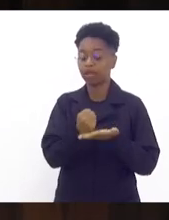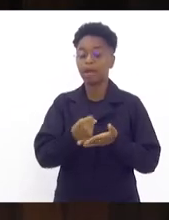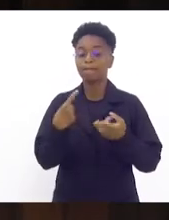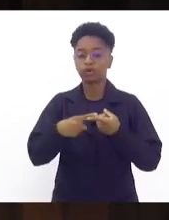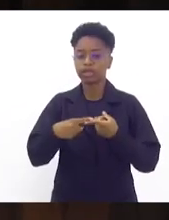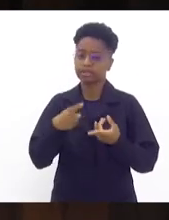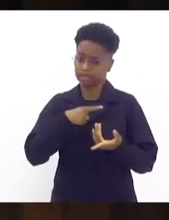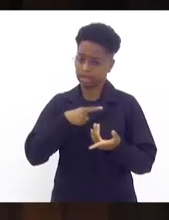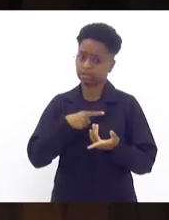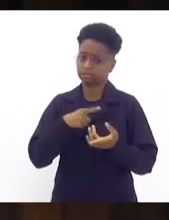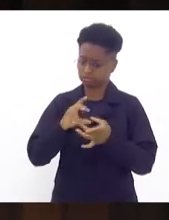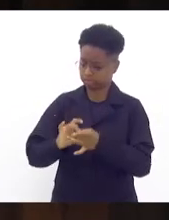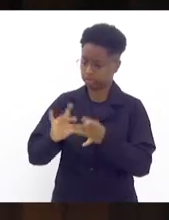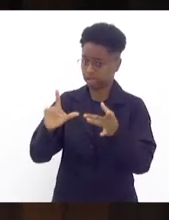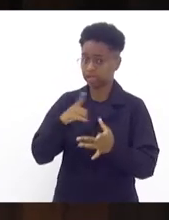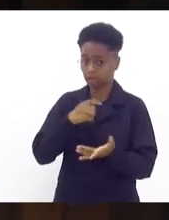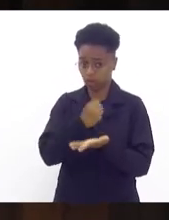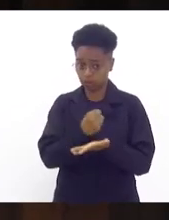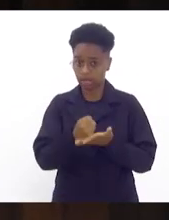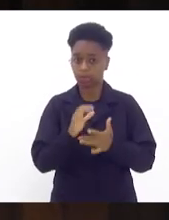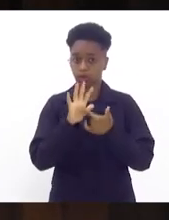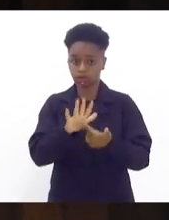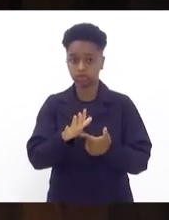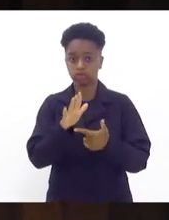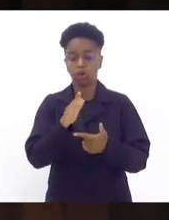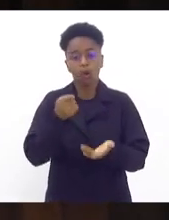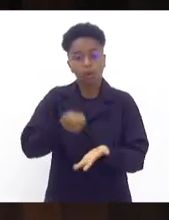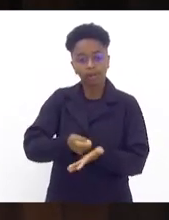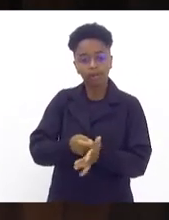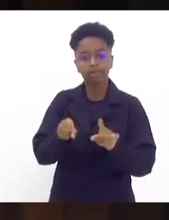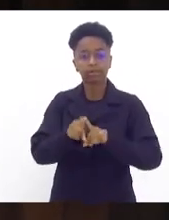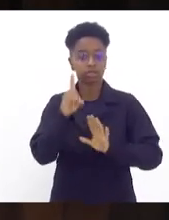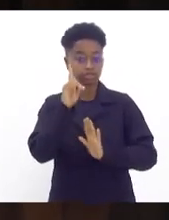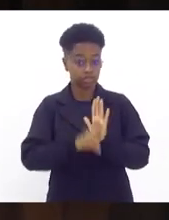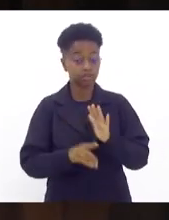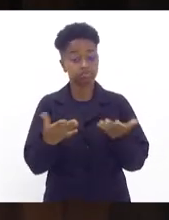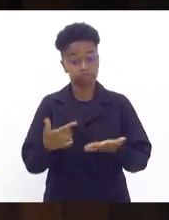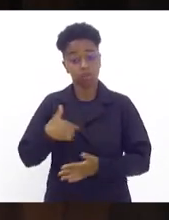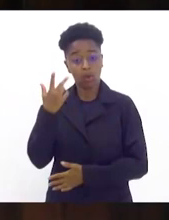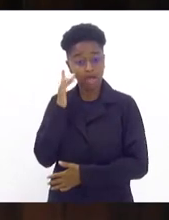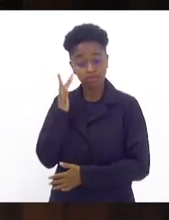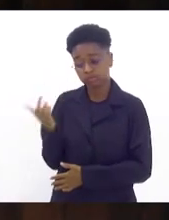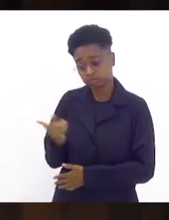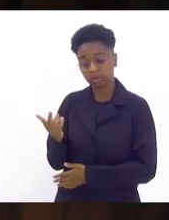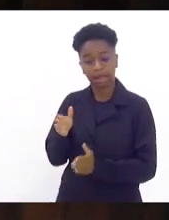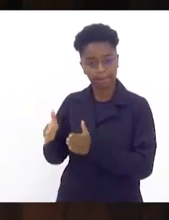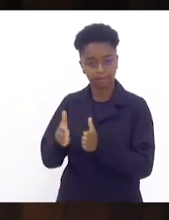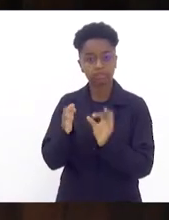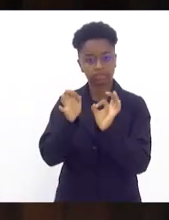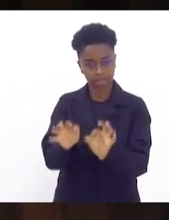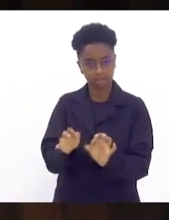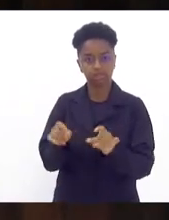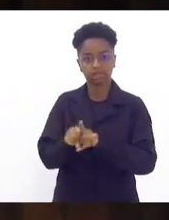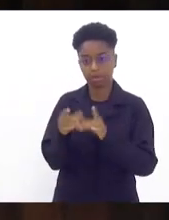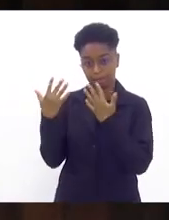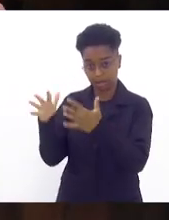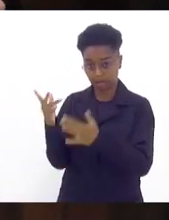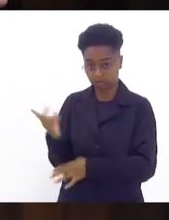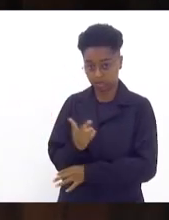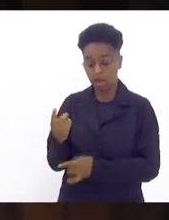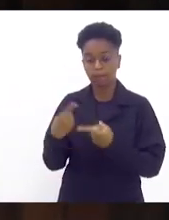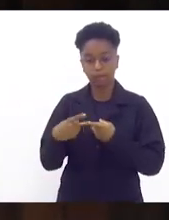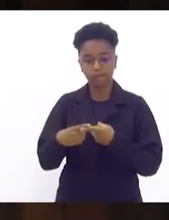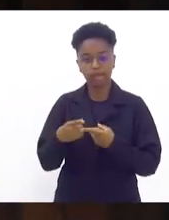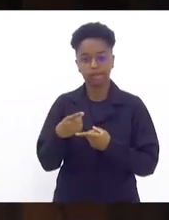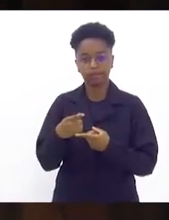tem um contrato, deveres e direitos. Perfeito. Então, eu acho que Vossa Excelência está no caminho certo, deputado Thiago também, parabenizando também a você, de marcar essa